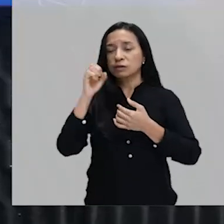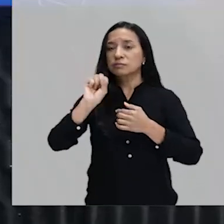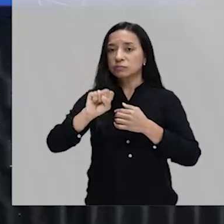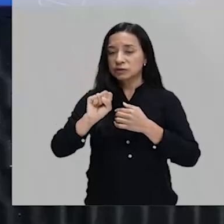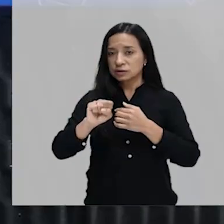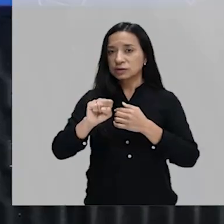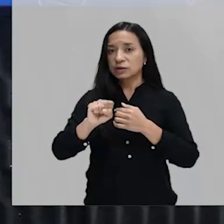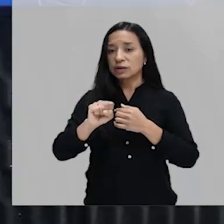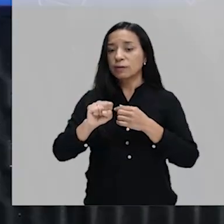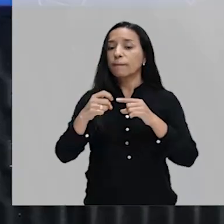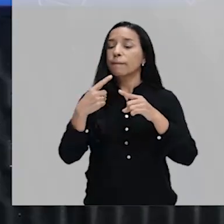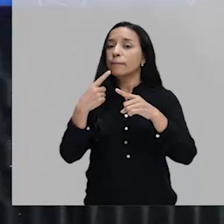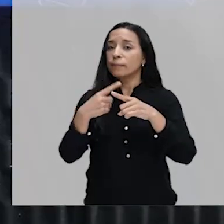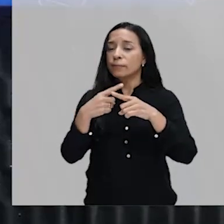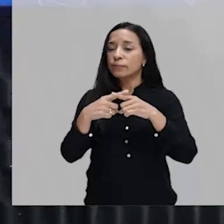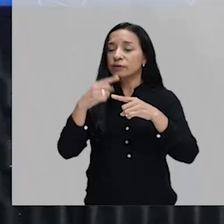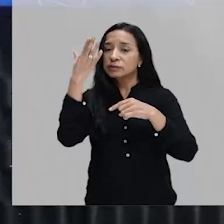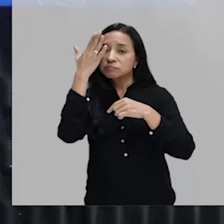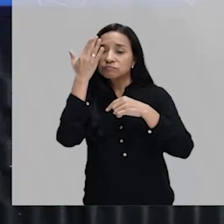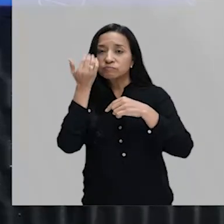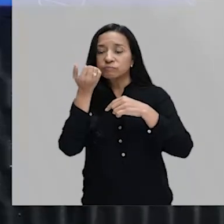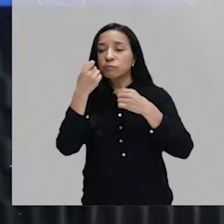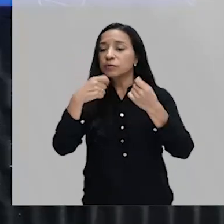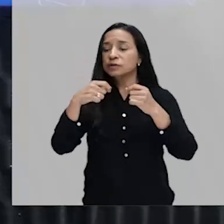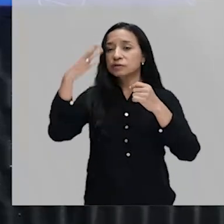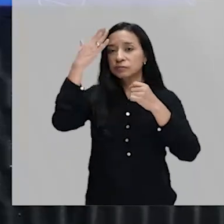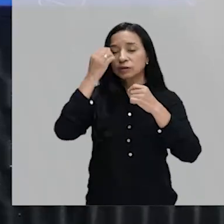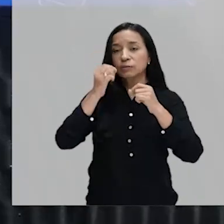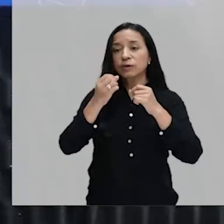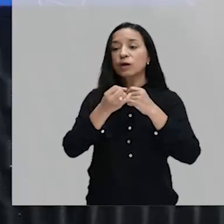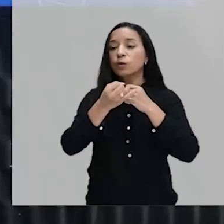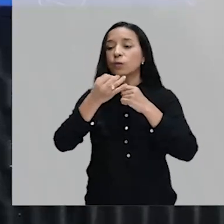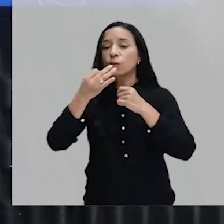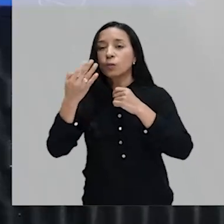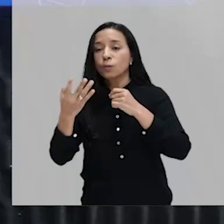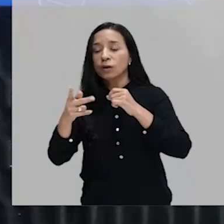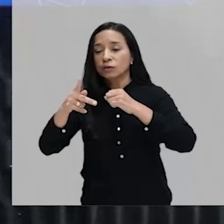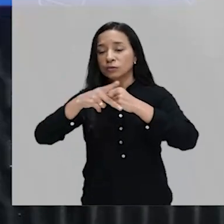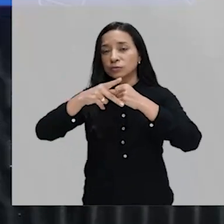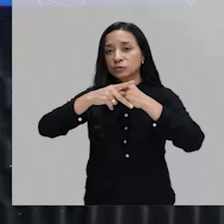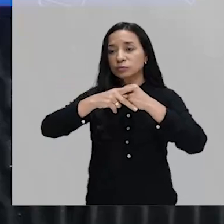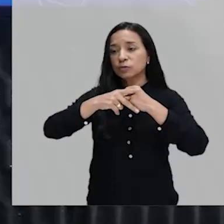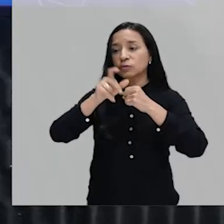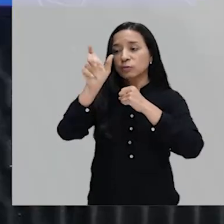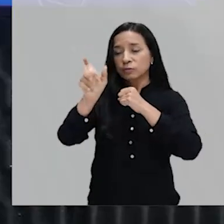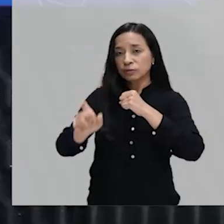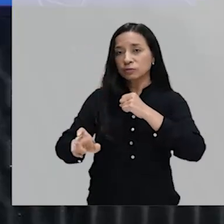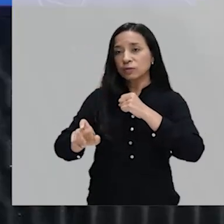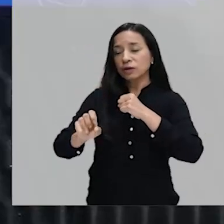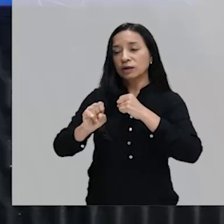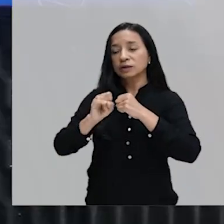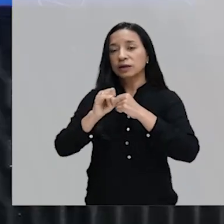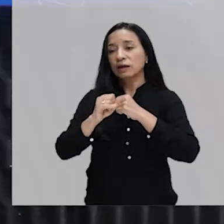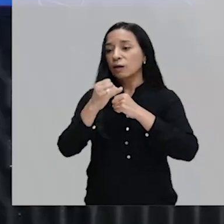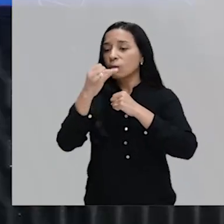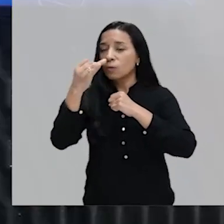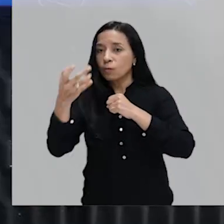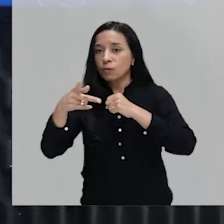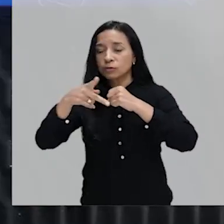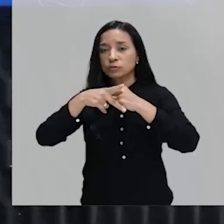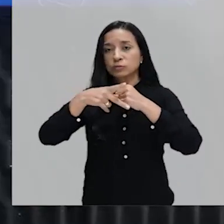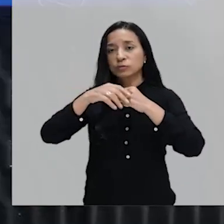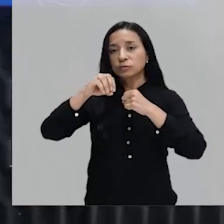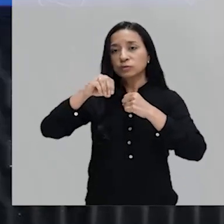necessário que saibamos quais são os pronomes pessoais, que saibamos quais são os pronomes oblíquos, mas não apenas